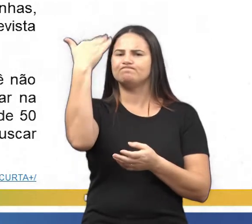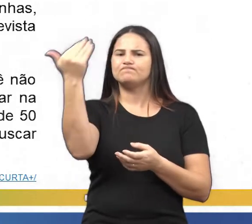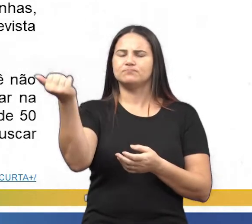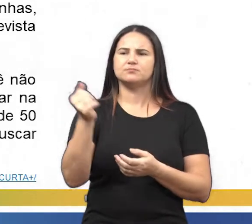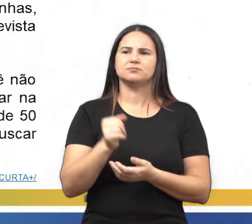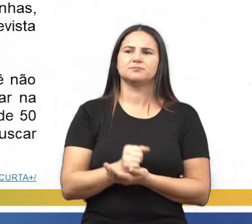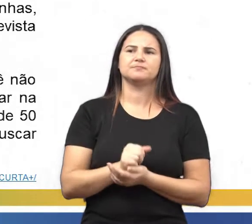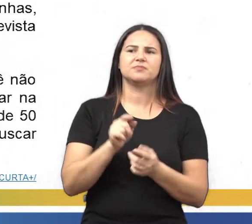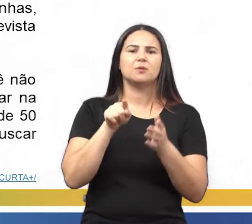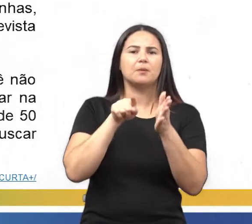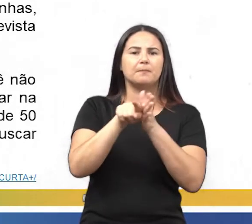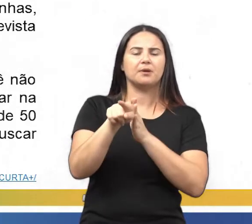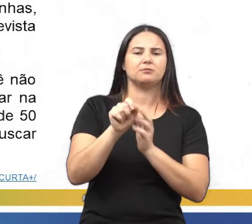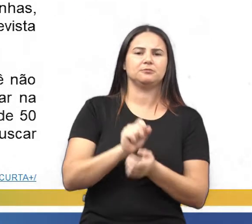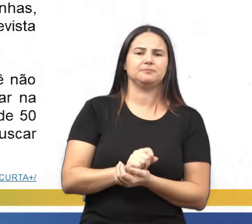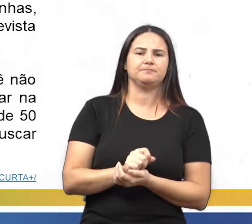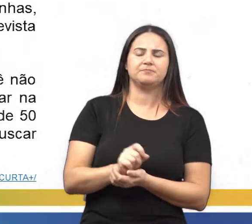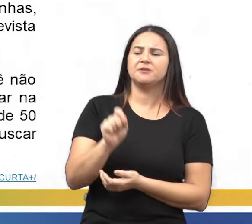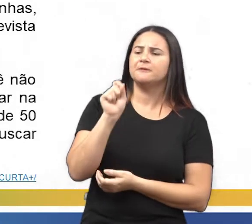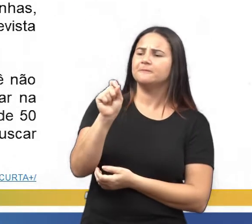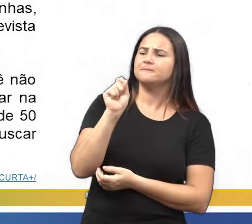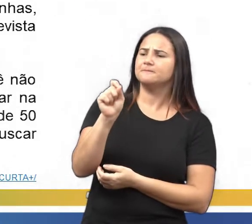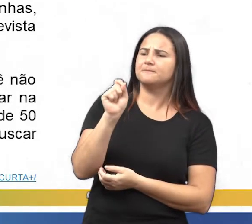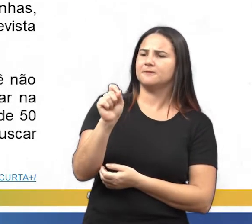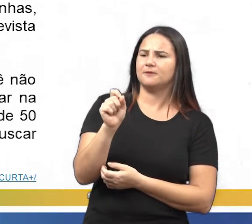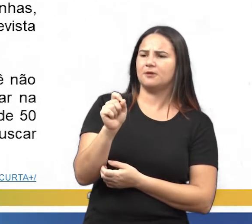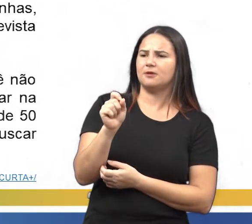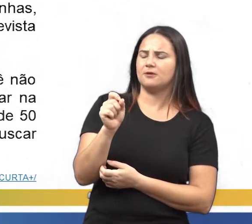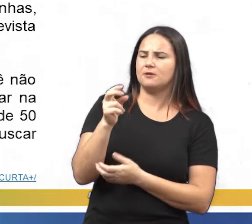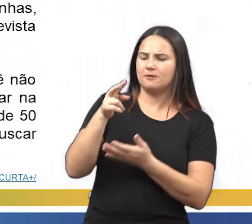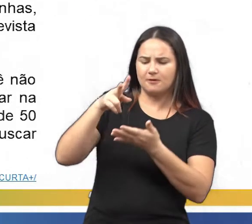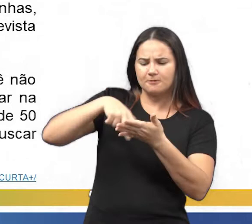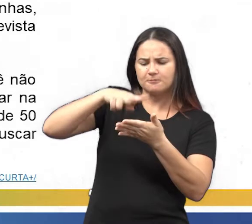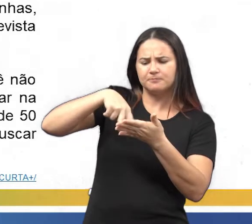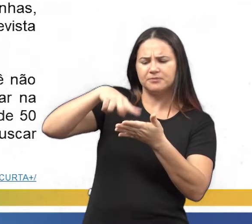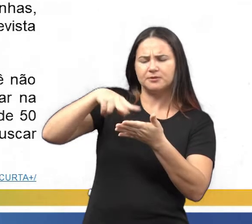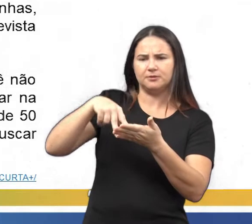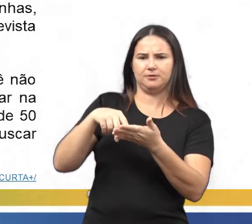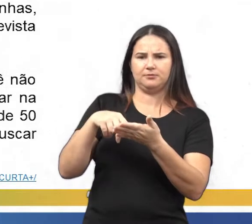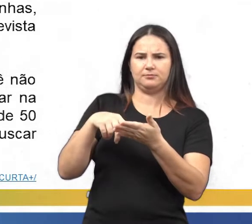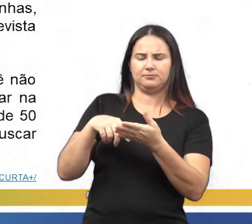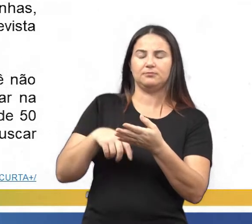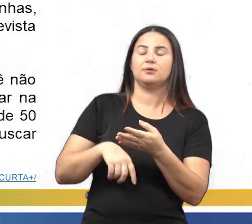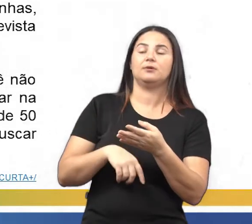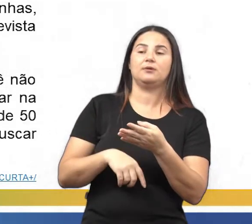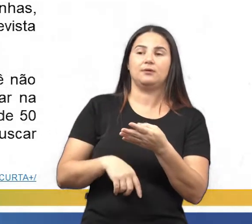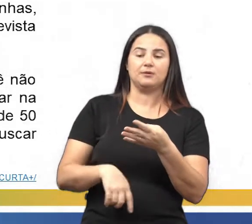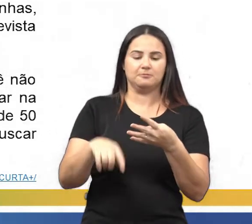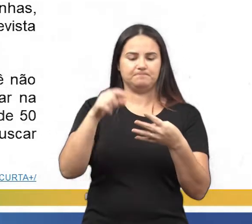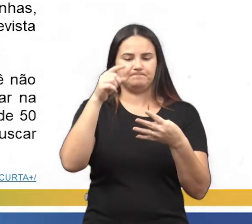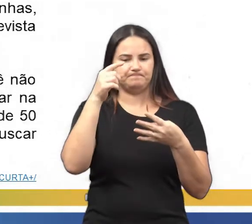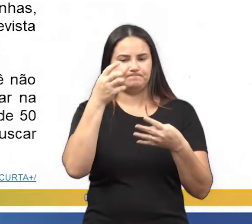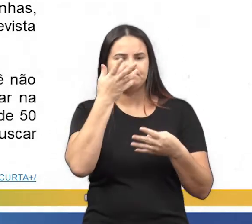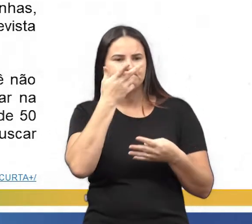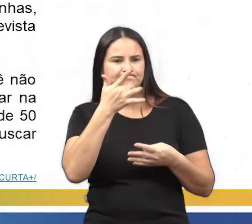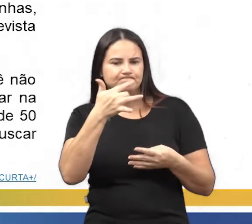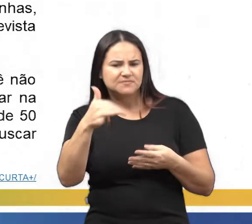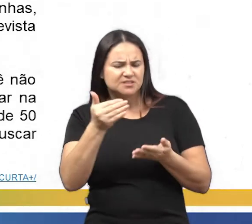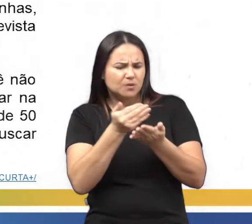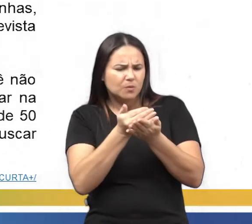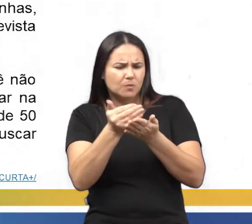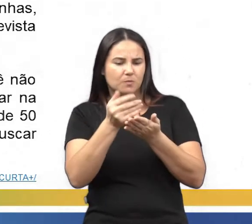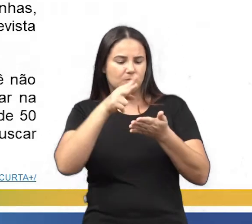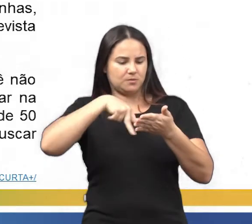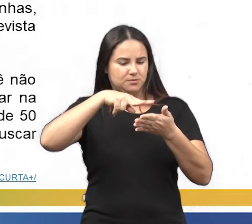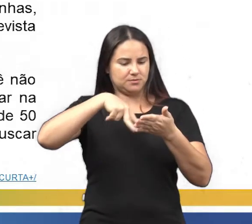leitor? Maurício de Souza responde: tenho 4 faixas. A criança que está aprendendo a ler, a que